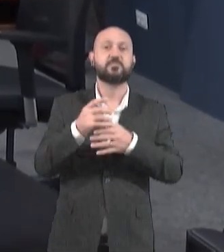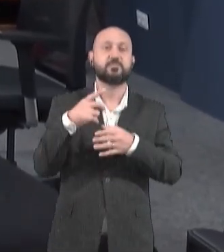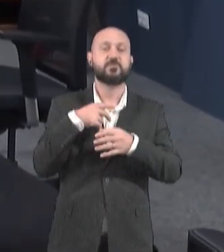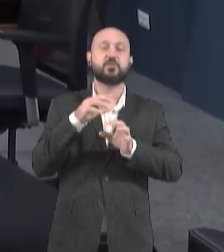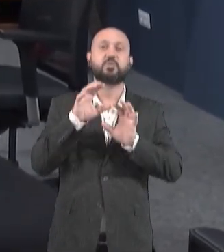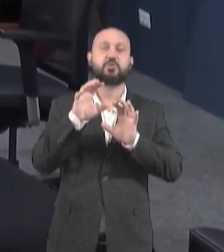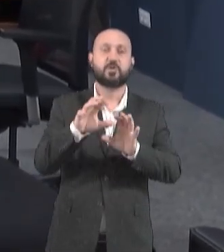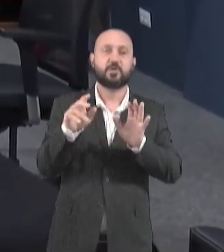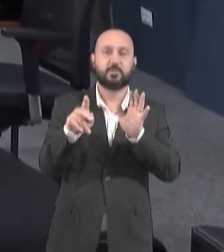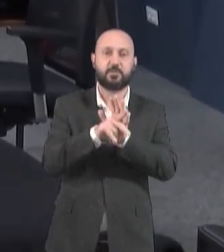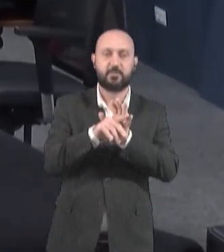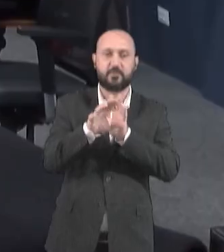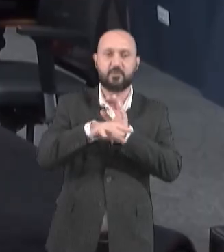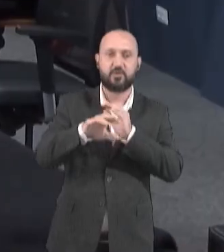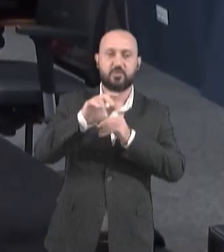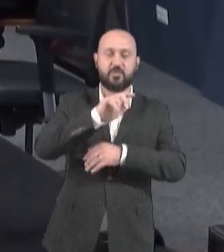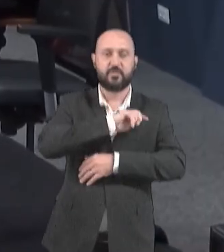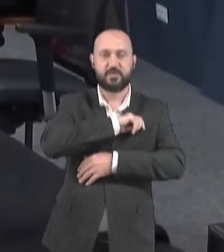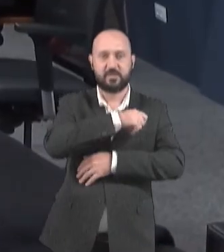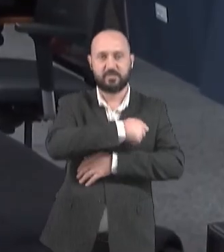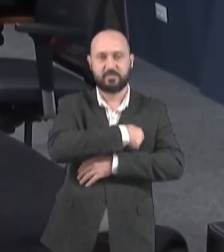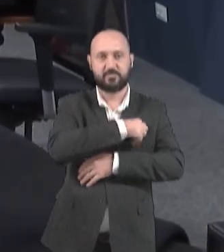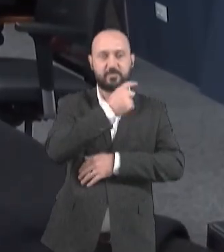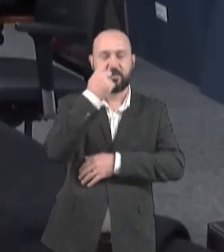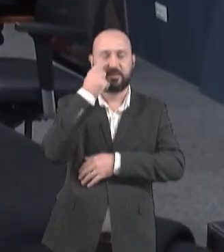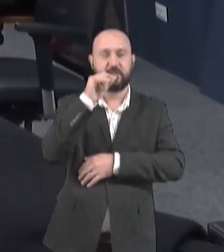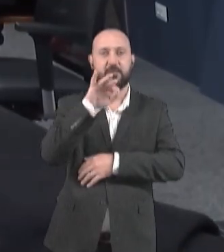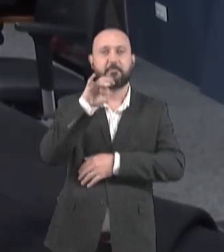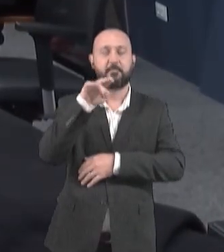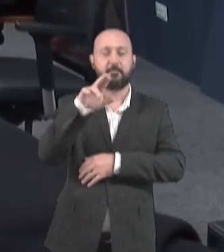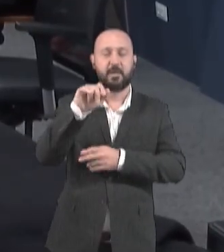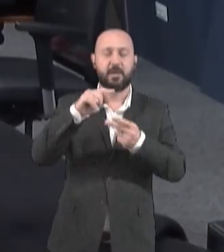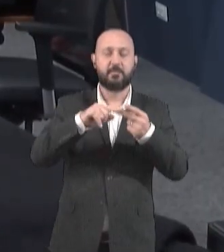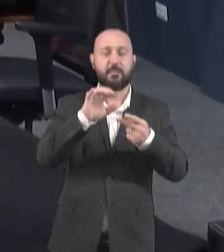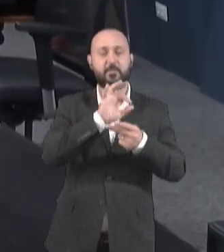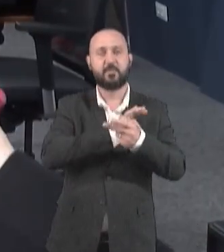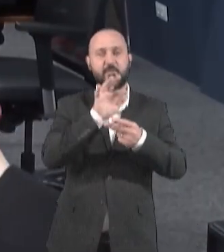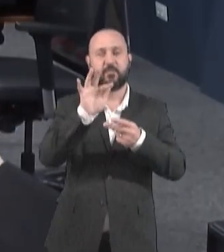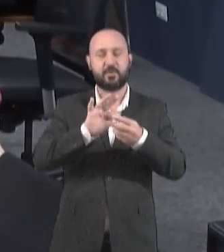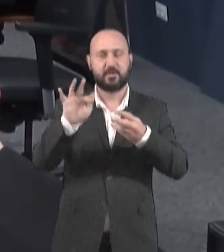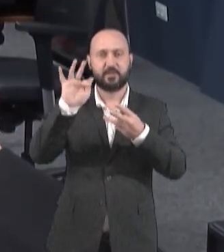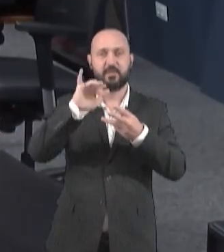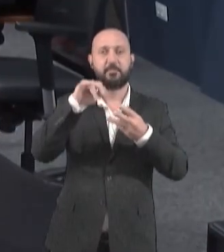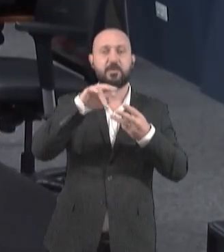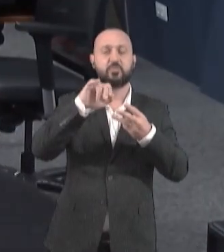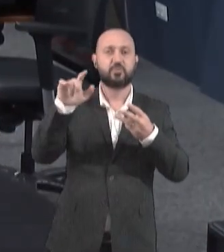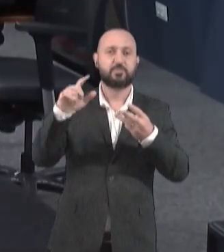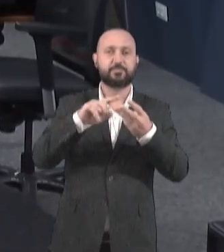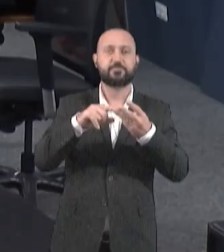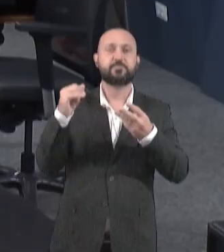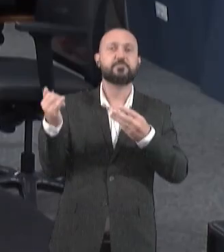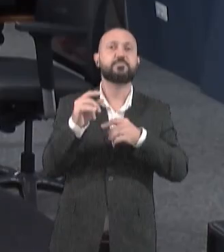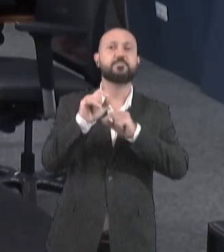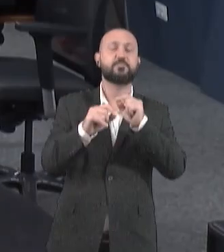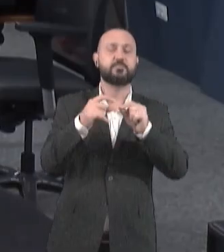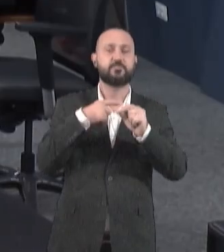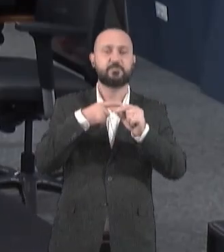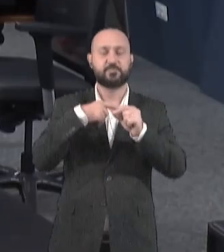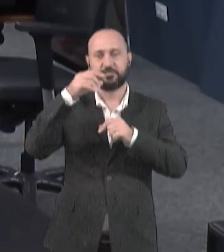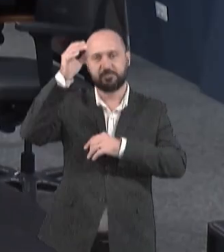dotar os meios, né, dos órgãos de fiscalização, IBAMA, Polícia Federal, IMASU. Mas o importante é que